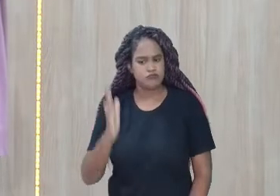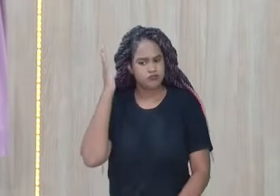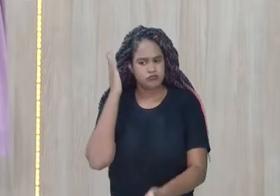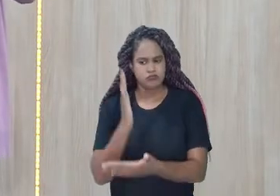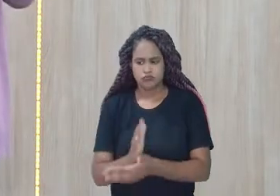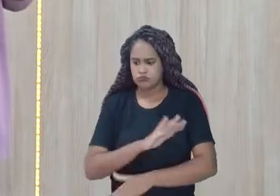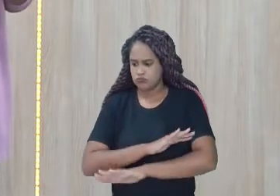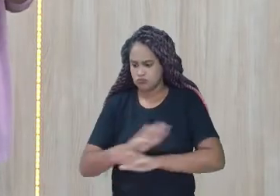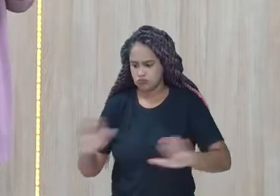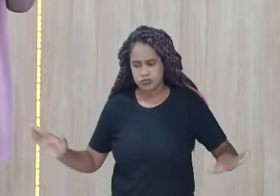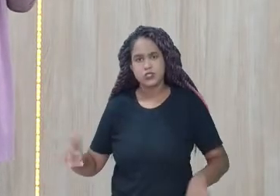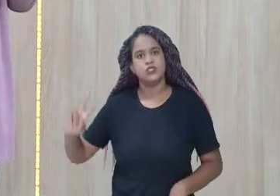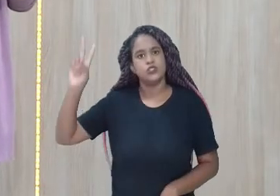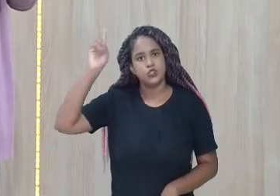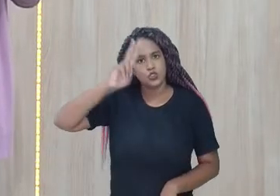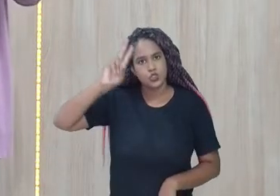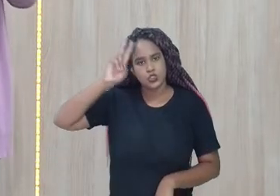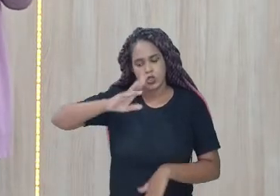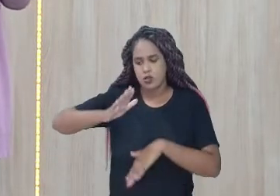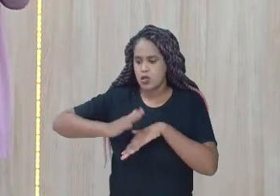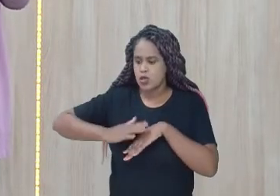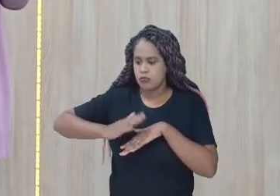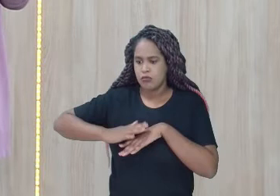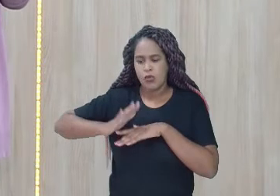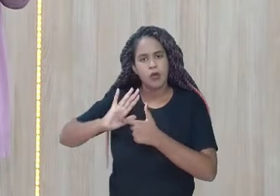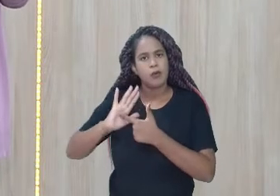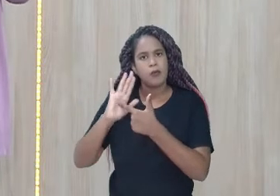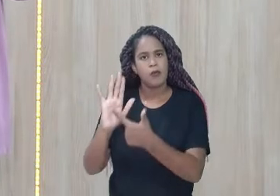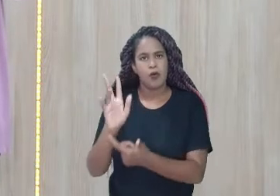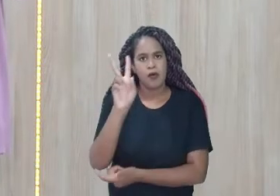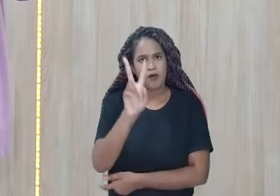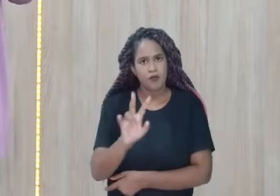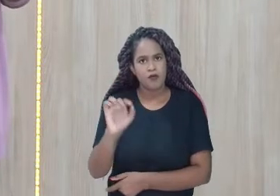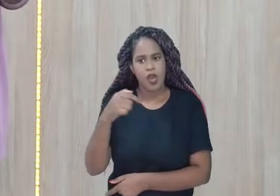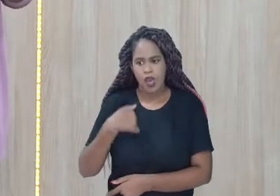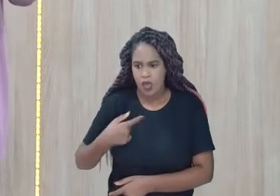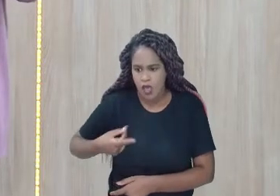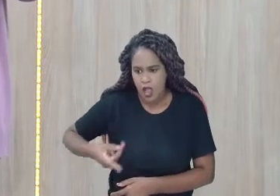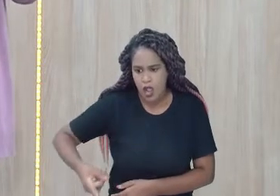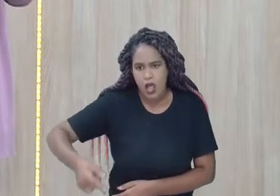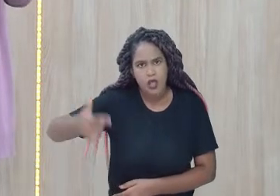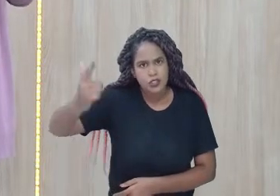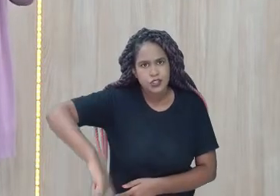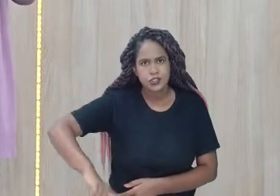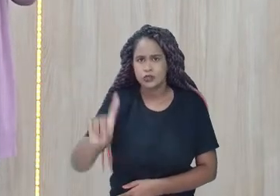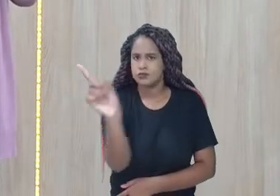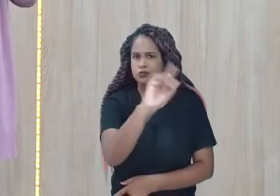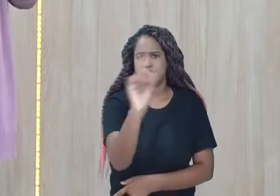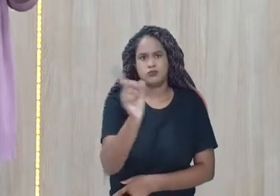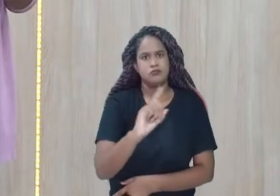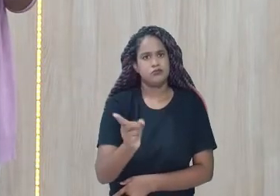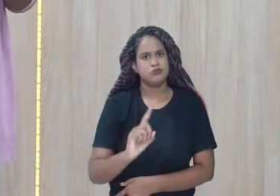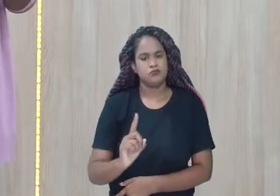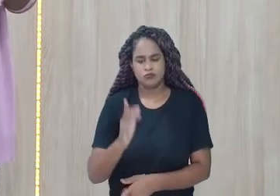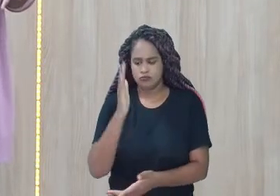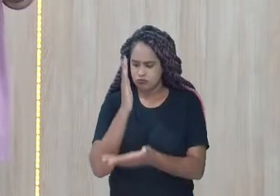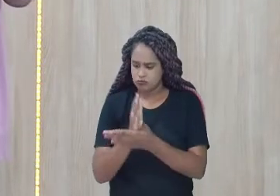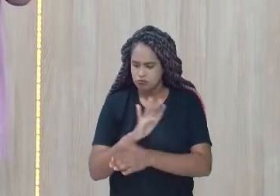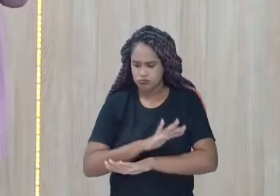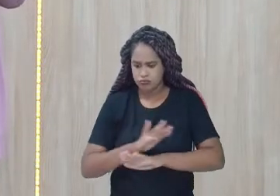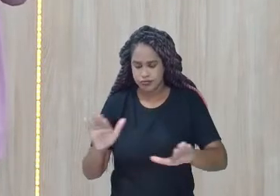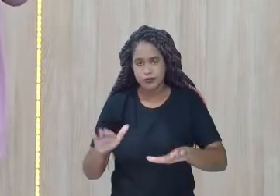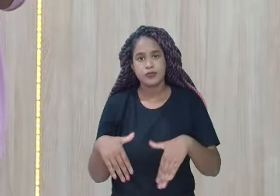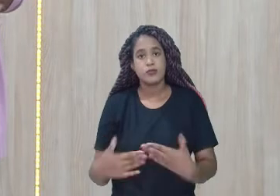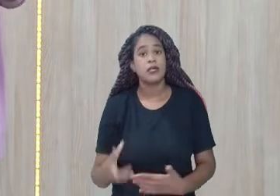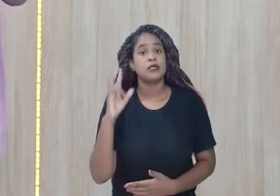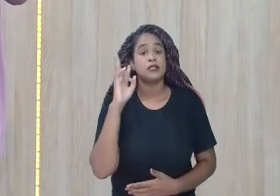e a história vai dar conta de fazer com que isso não se repita, de que isso seja superado.